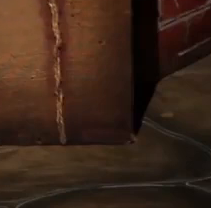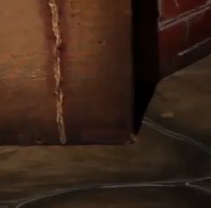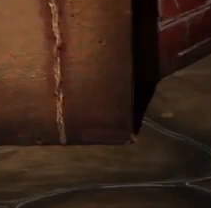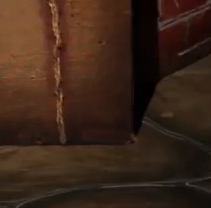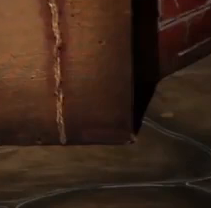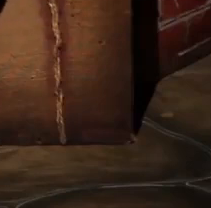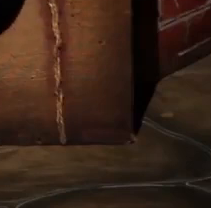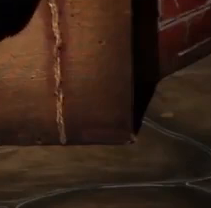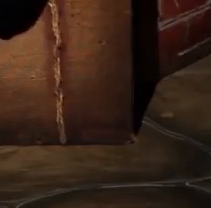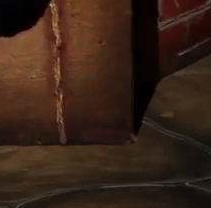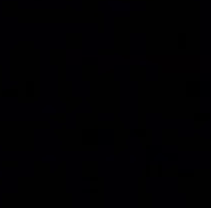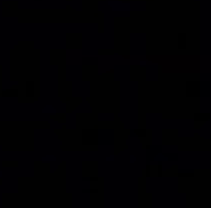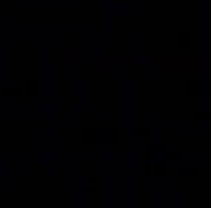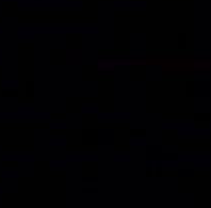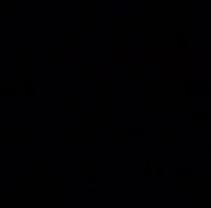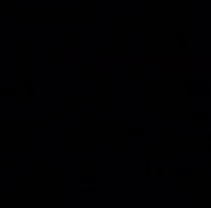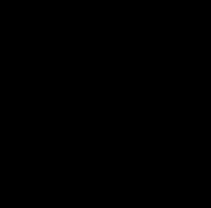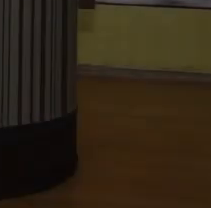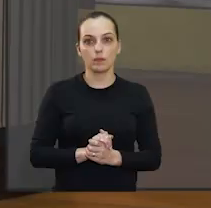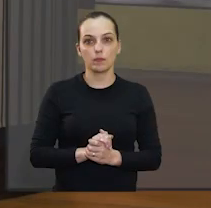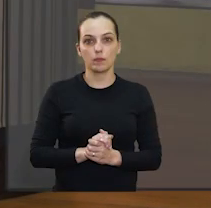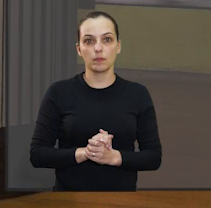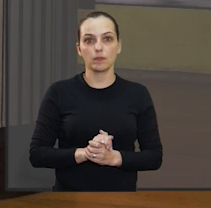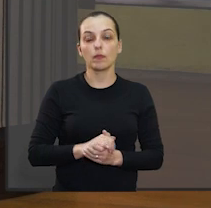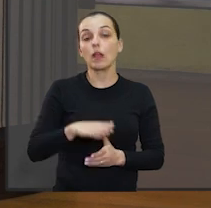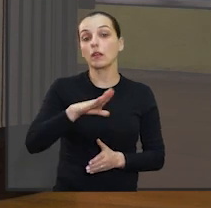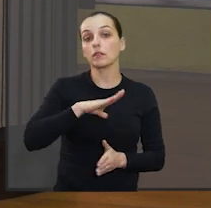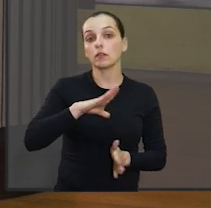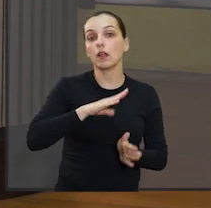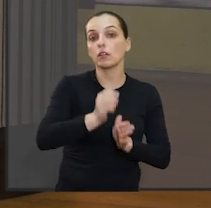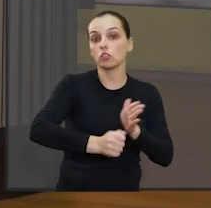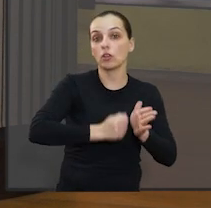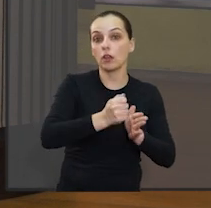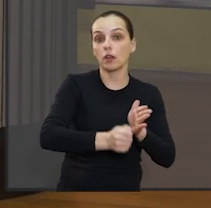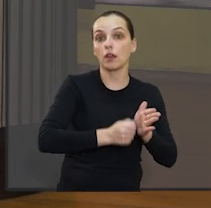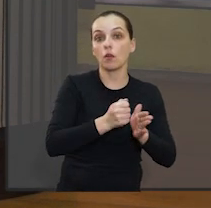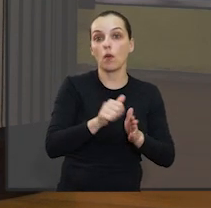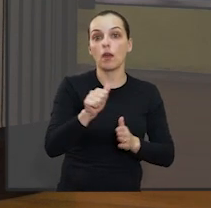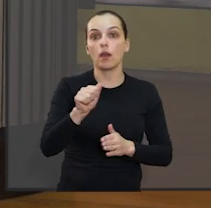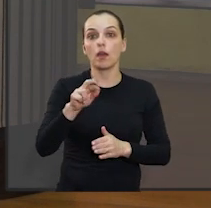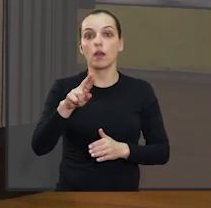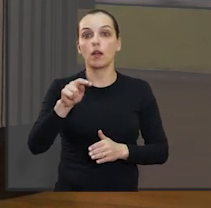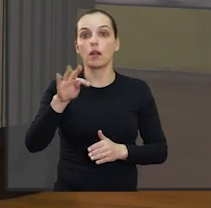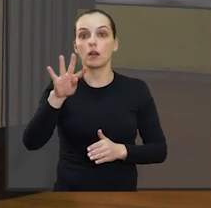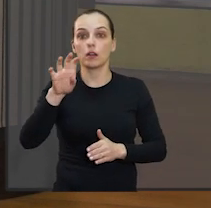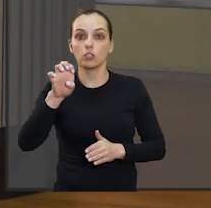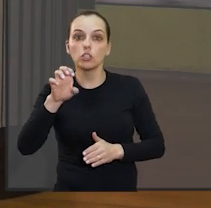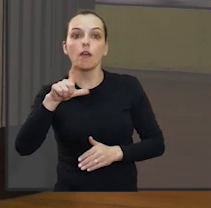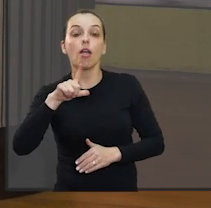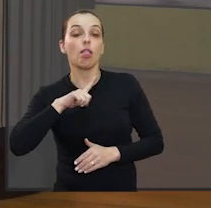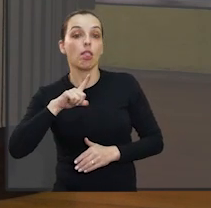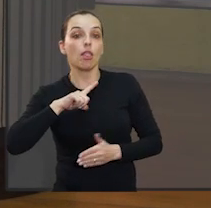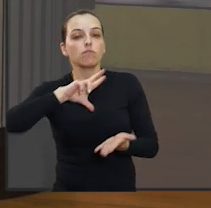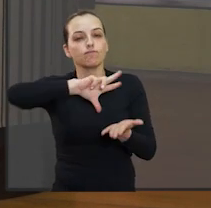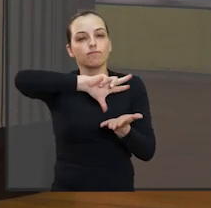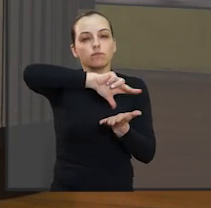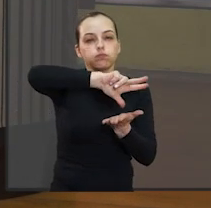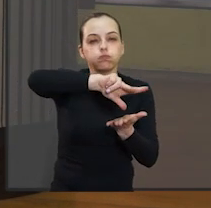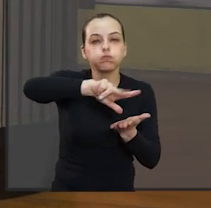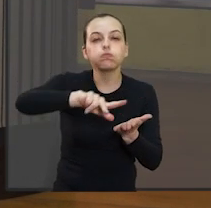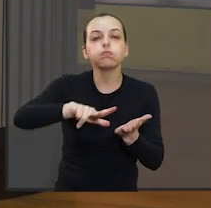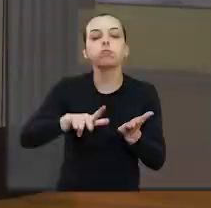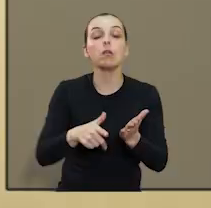machuca? Ah, não! Então a gente tem uma cidade com uma produção cultural bem